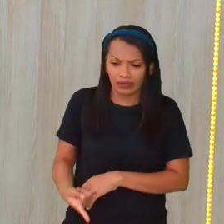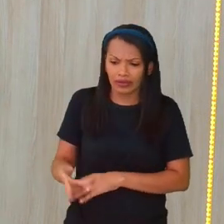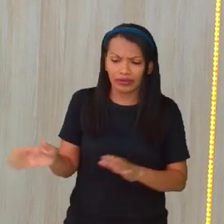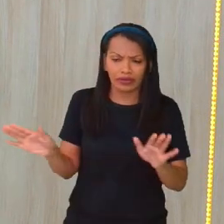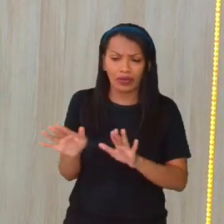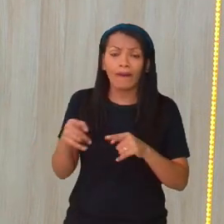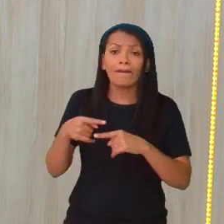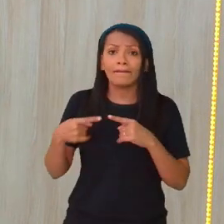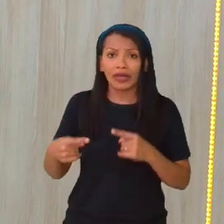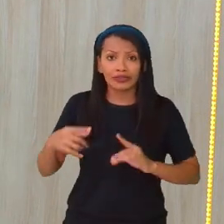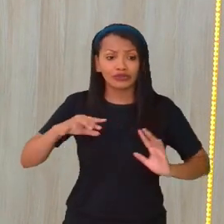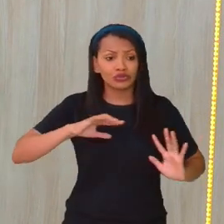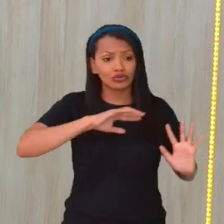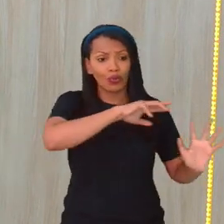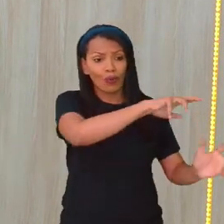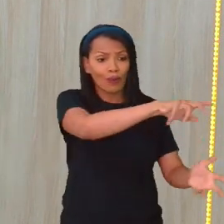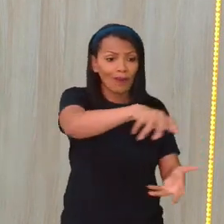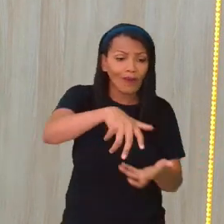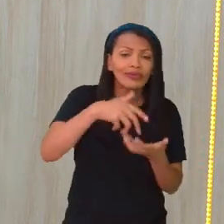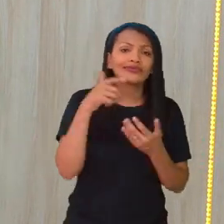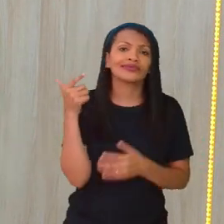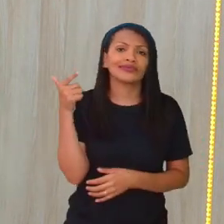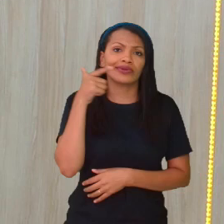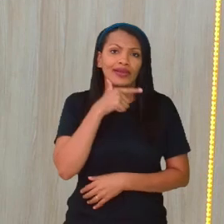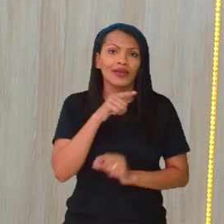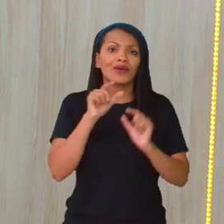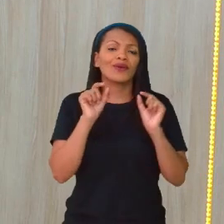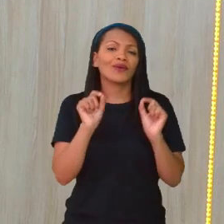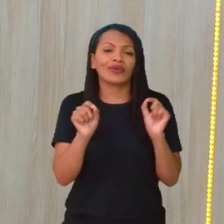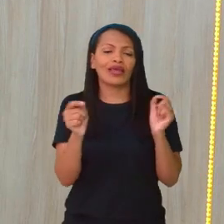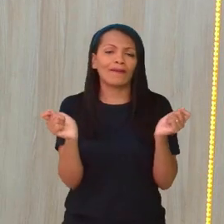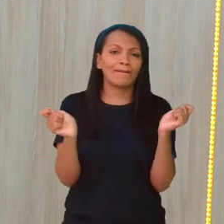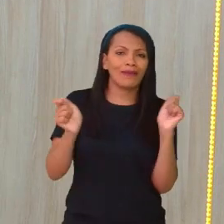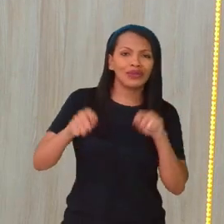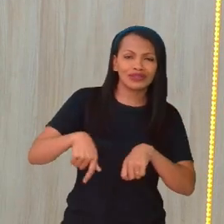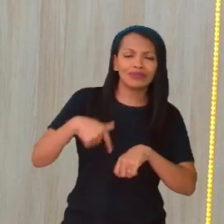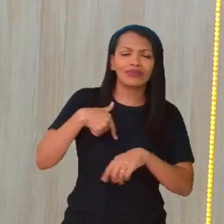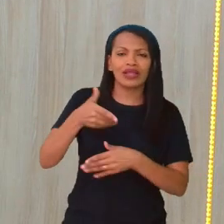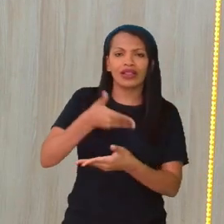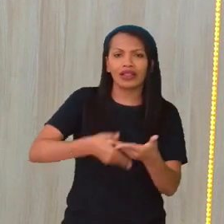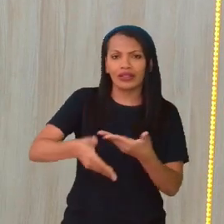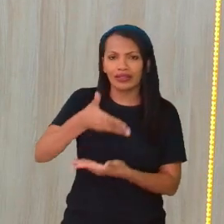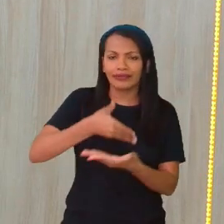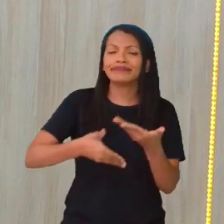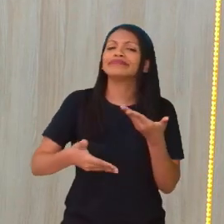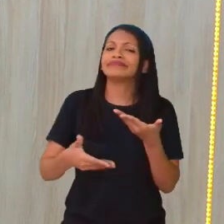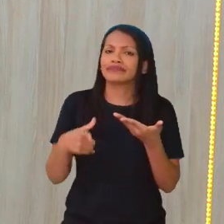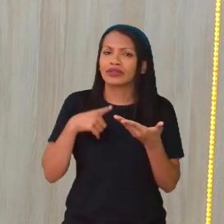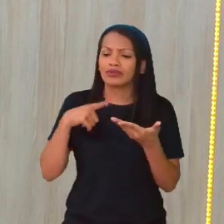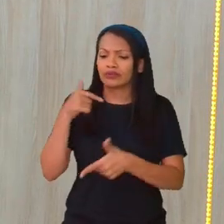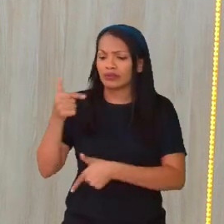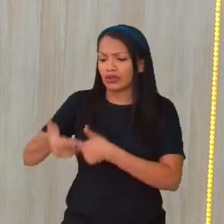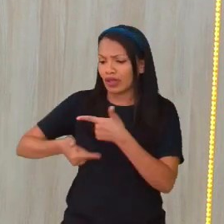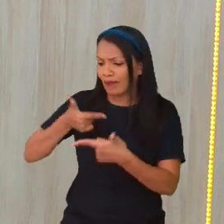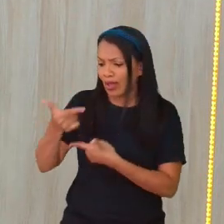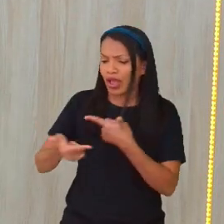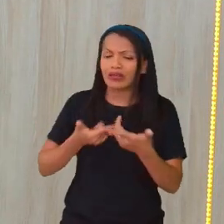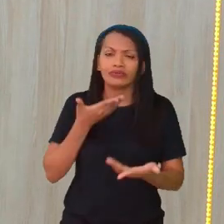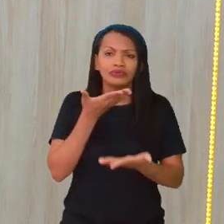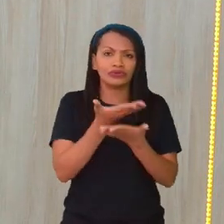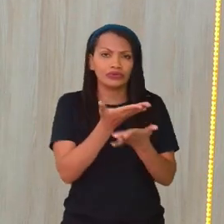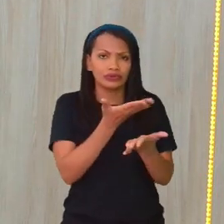o seu ganho com relação a essa nova forma de interagir, né? Sim. A questão de trabalho, a questão